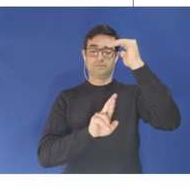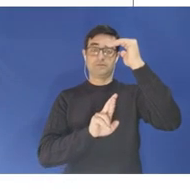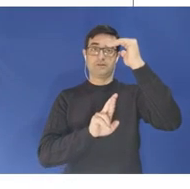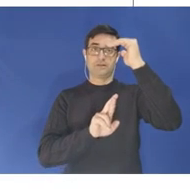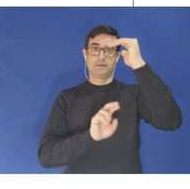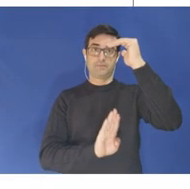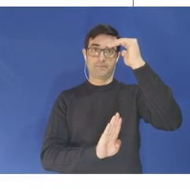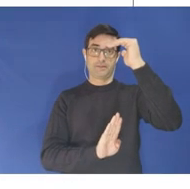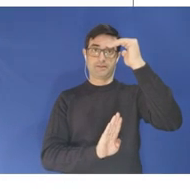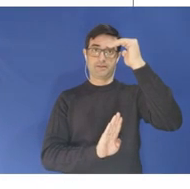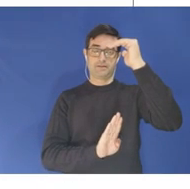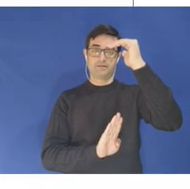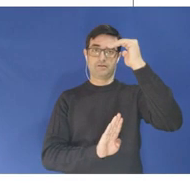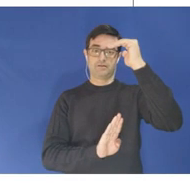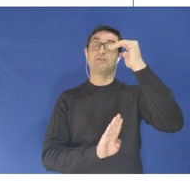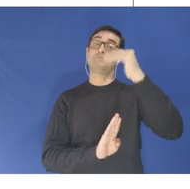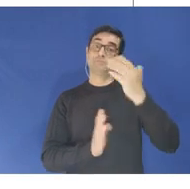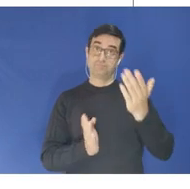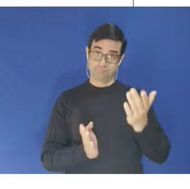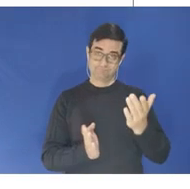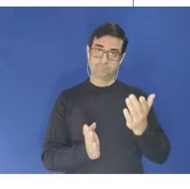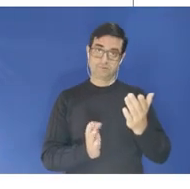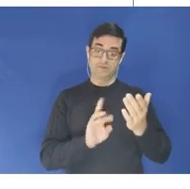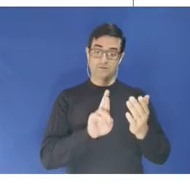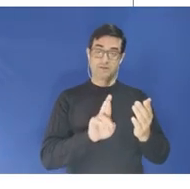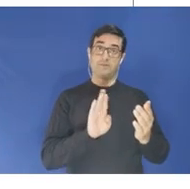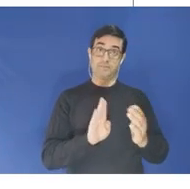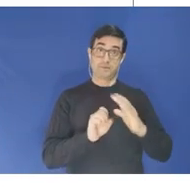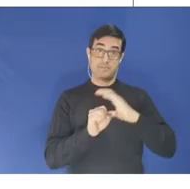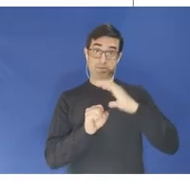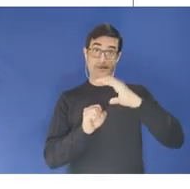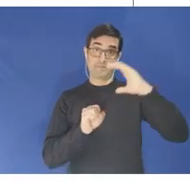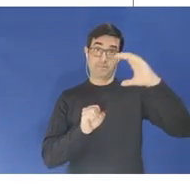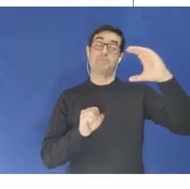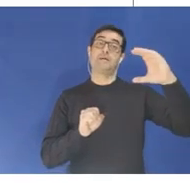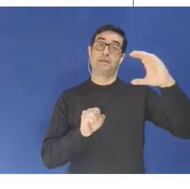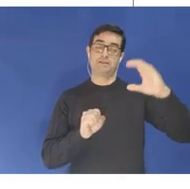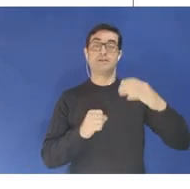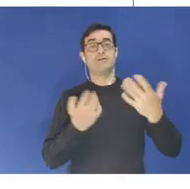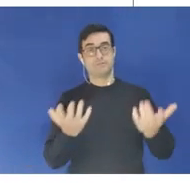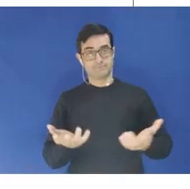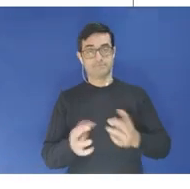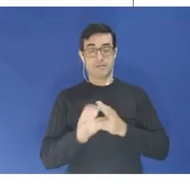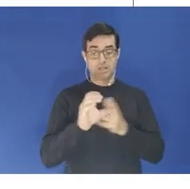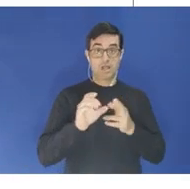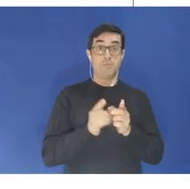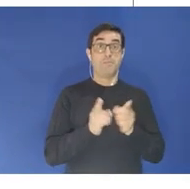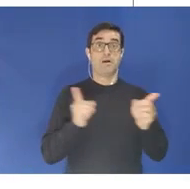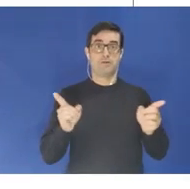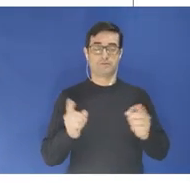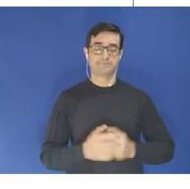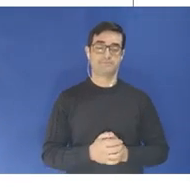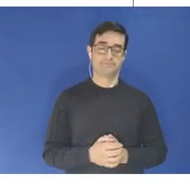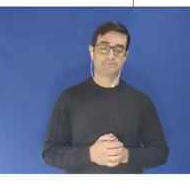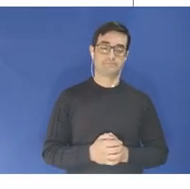conforme eu vou descendo, aumenta o número de níveis. Por isso que o rubídio é bem maior que o lítio. Agora, entre o